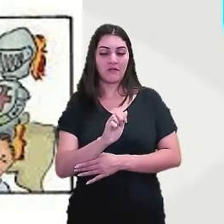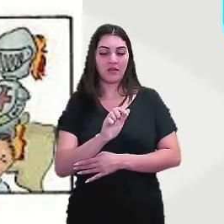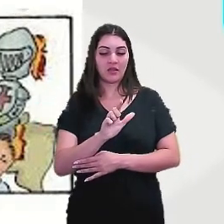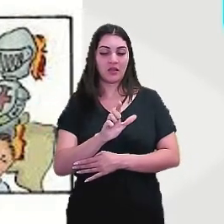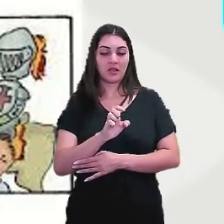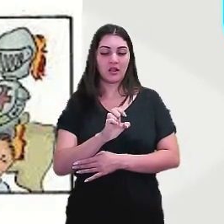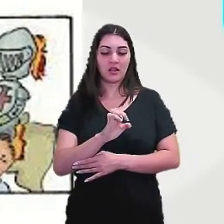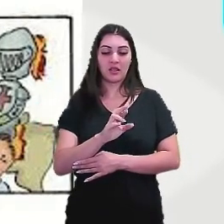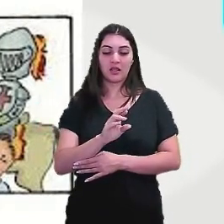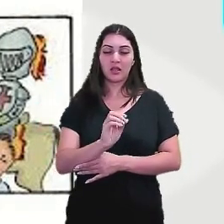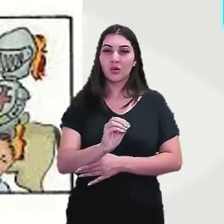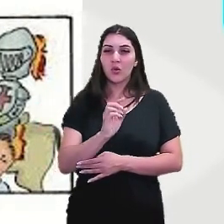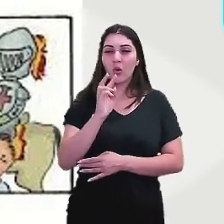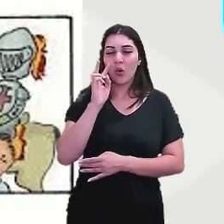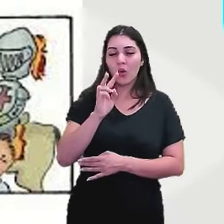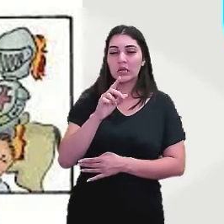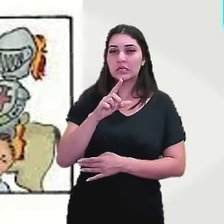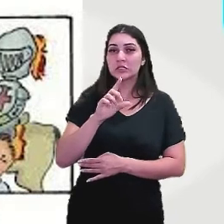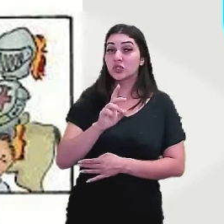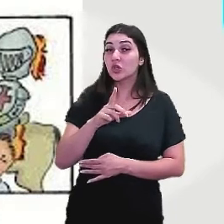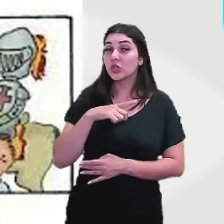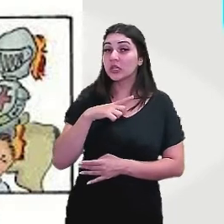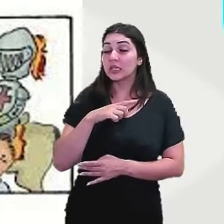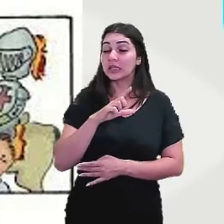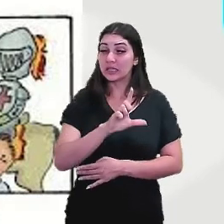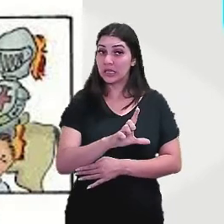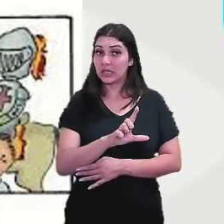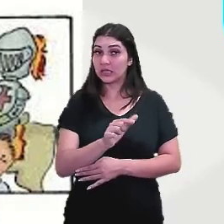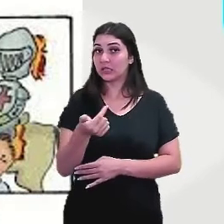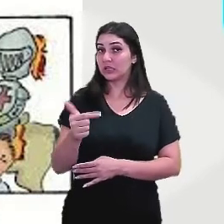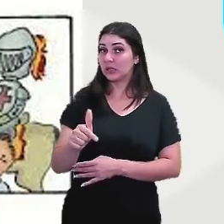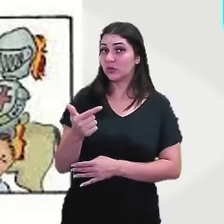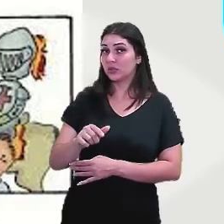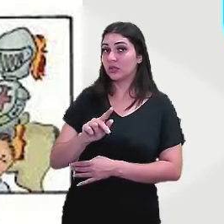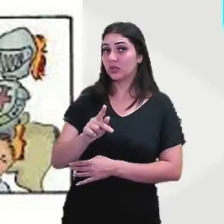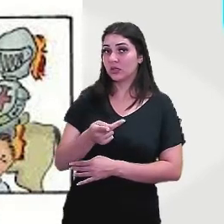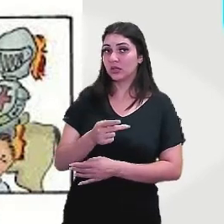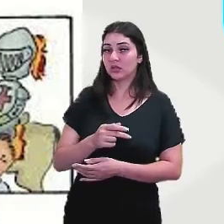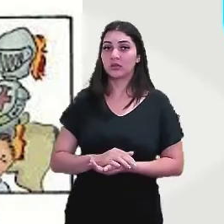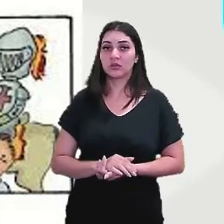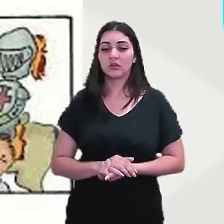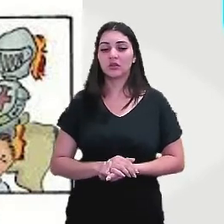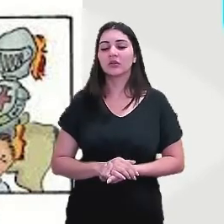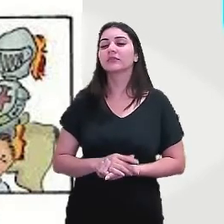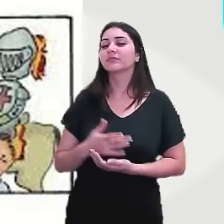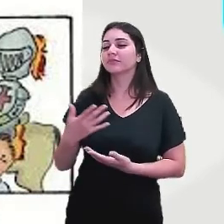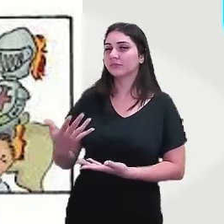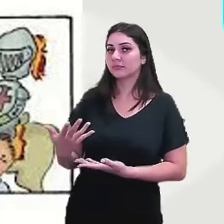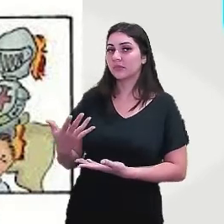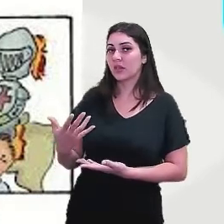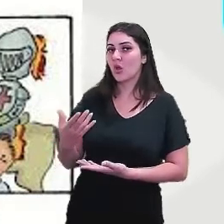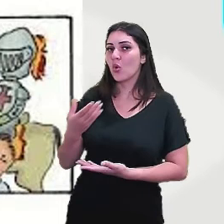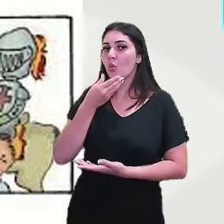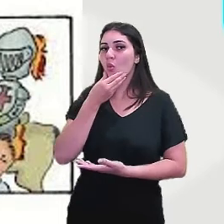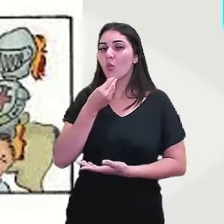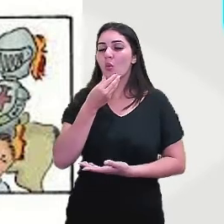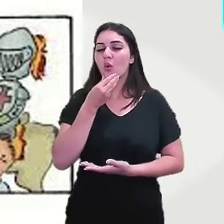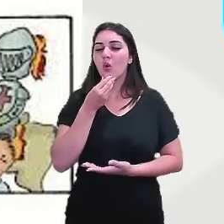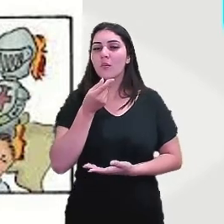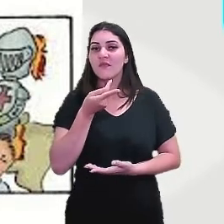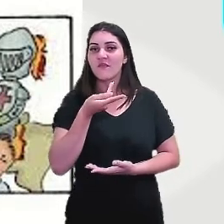a entender diferente para quem leu. Então, é um exemplo de homônimas. Na tirinha abaixo